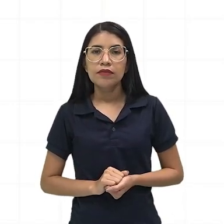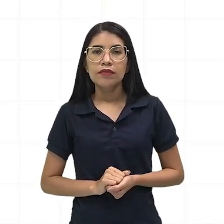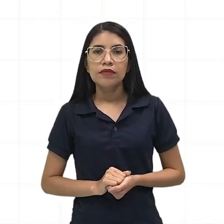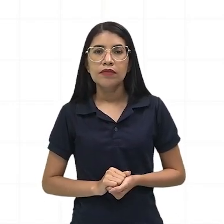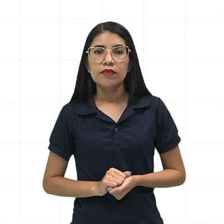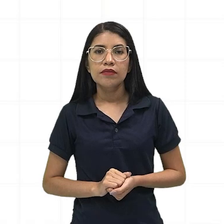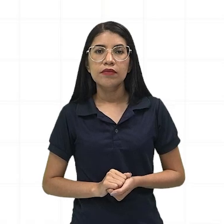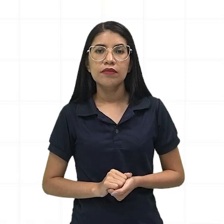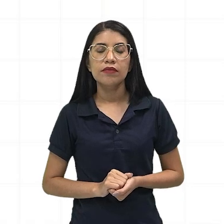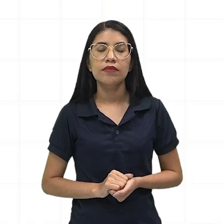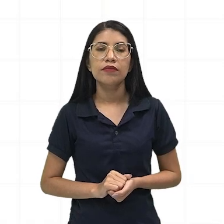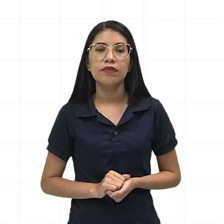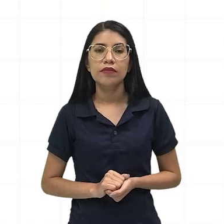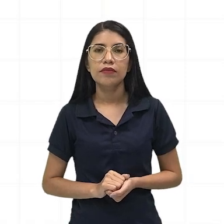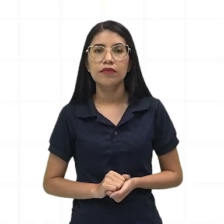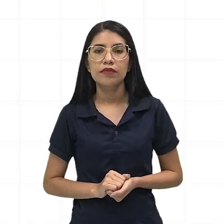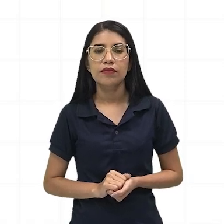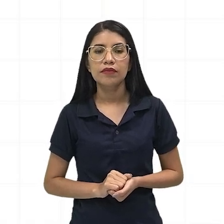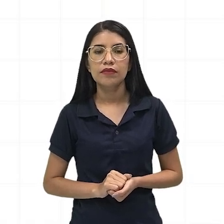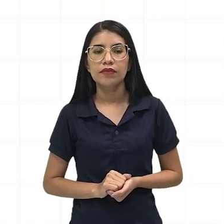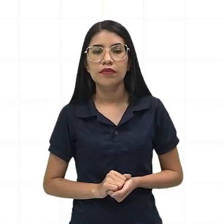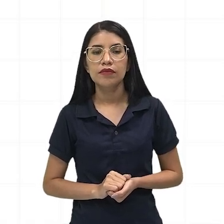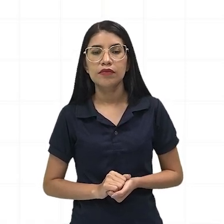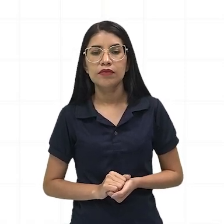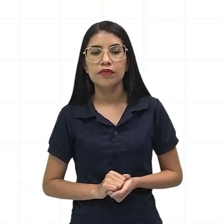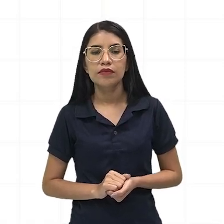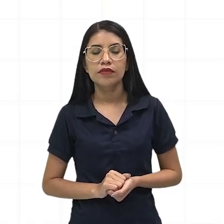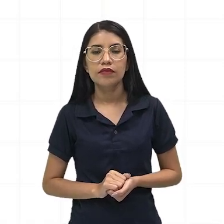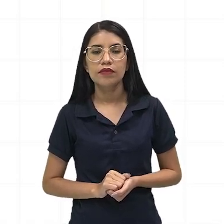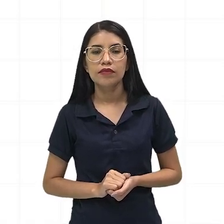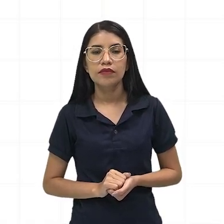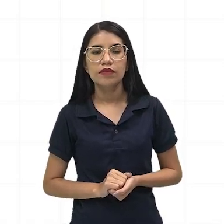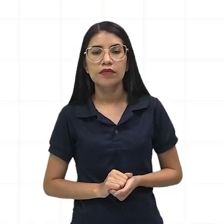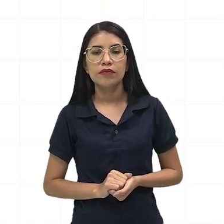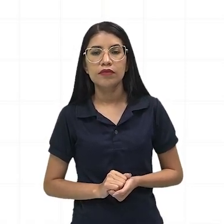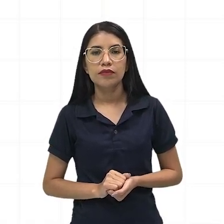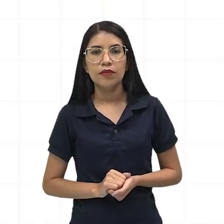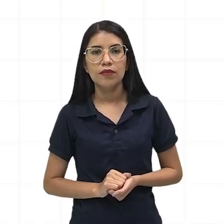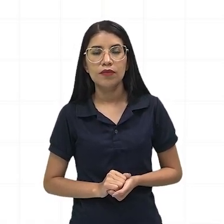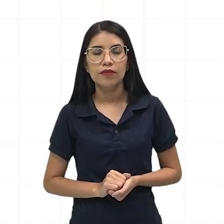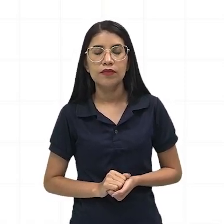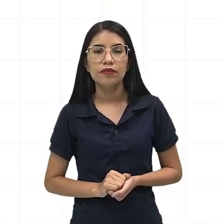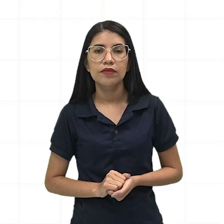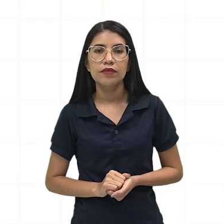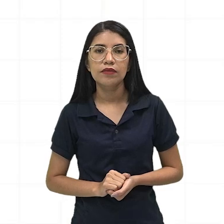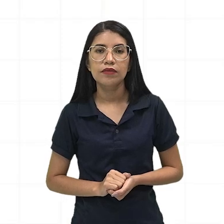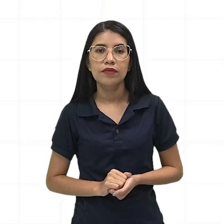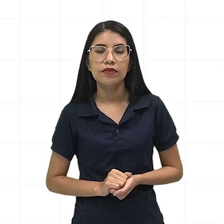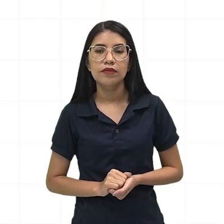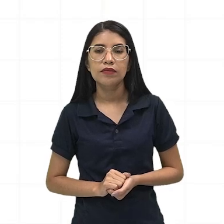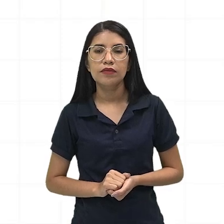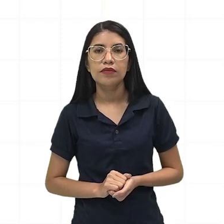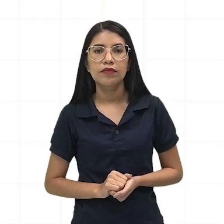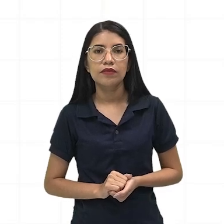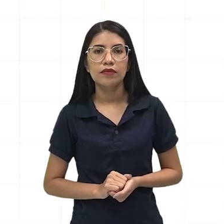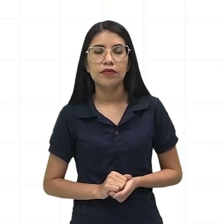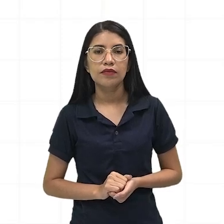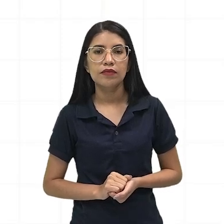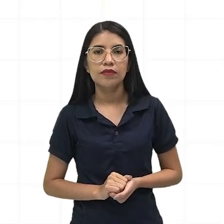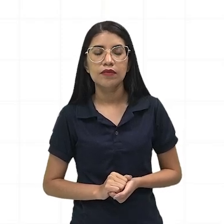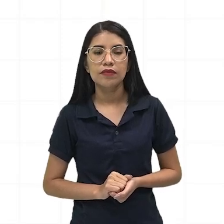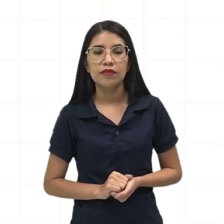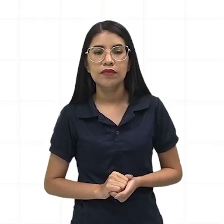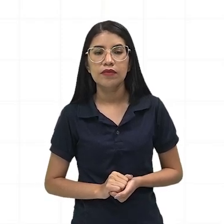continuar. Vamos deixar aqui. Vou pegar uma outra cor. Um azul.